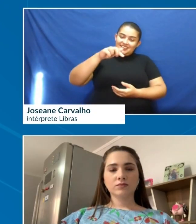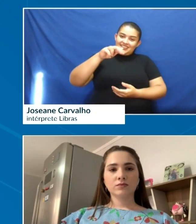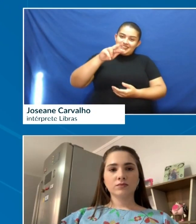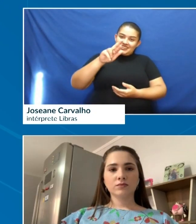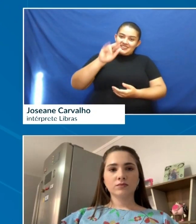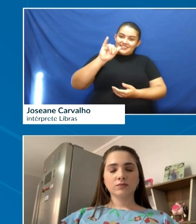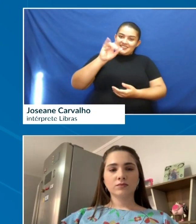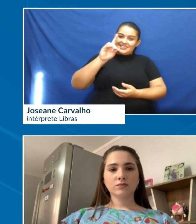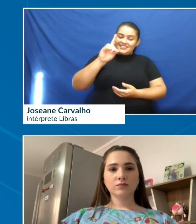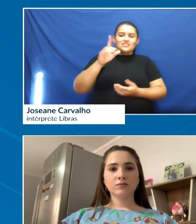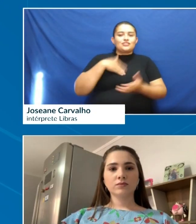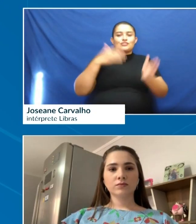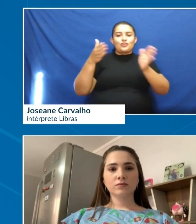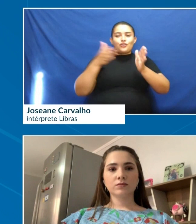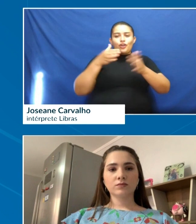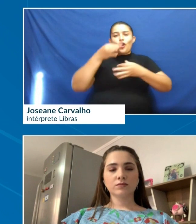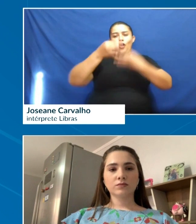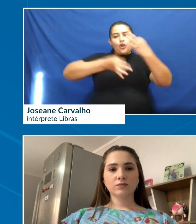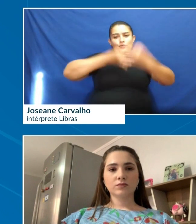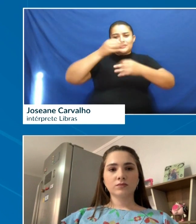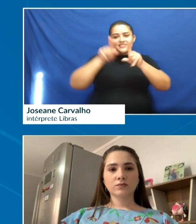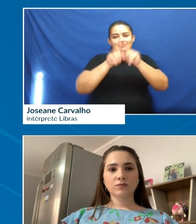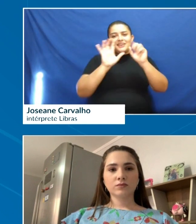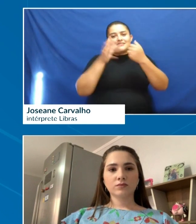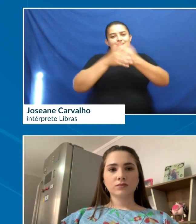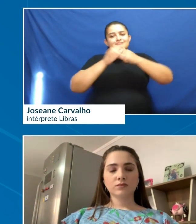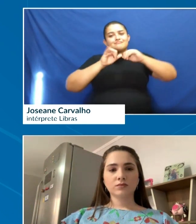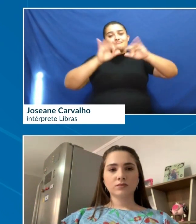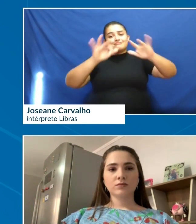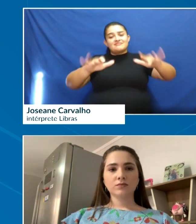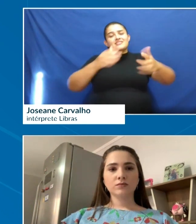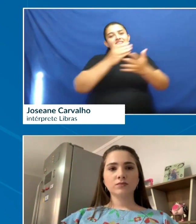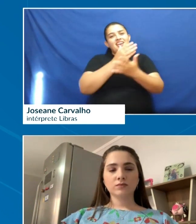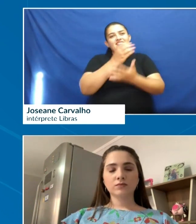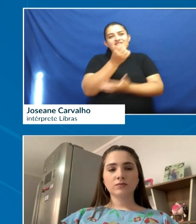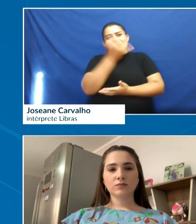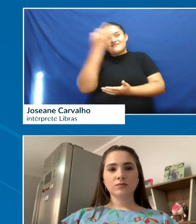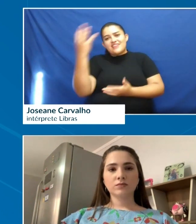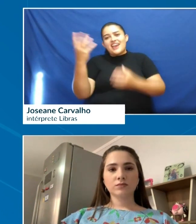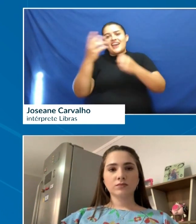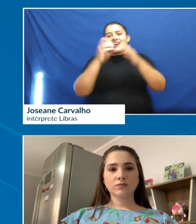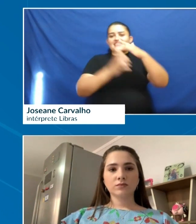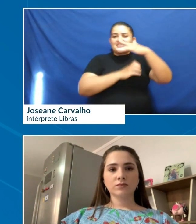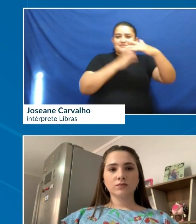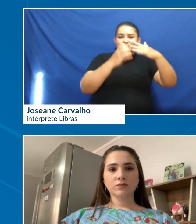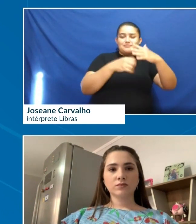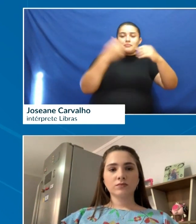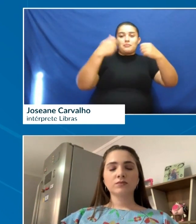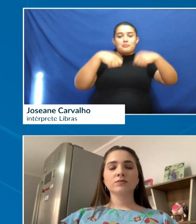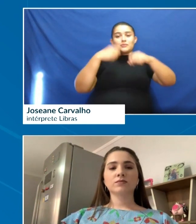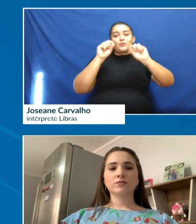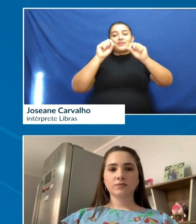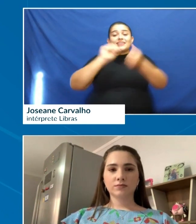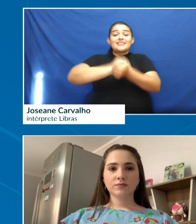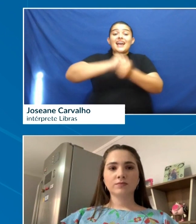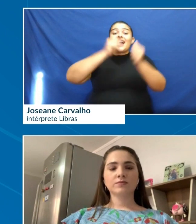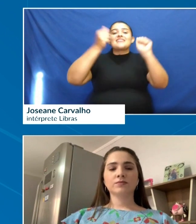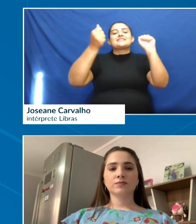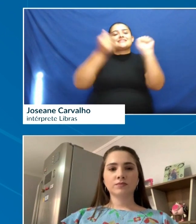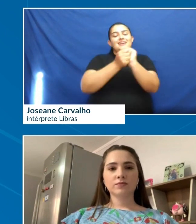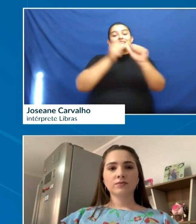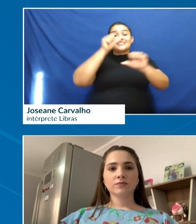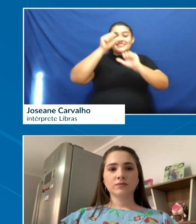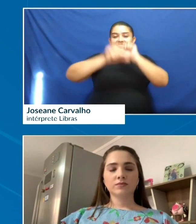que esse período de pandemia foi um período onde muitas empresas, muitas indústrias tiveram que se reinventar.